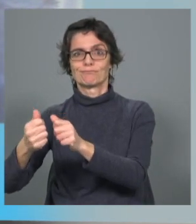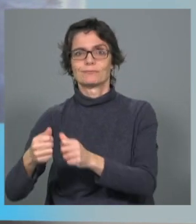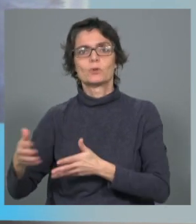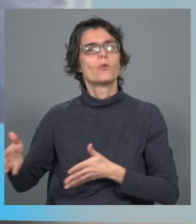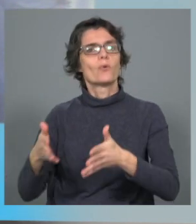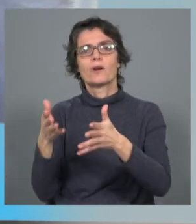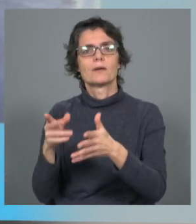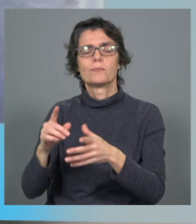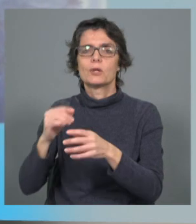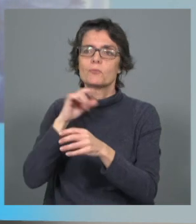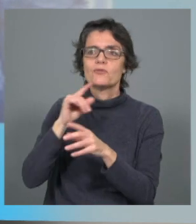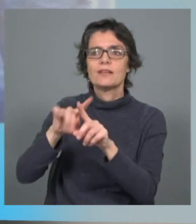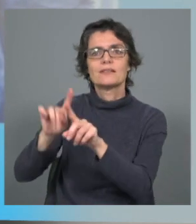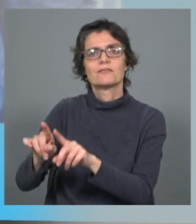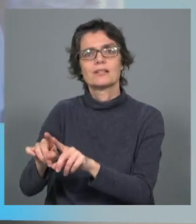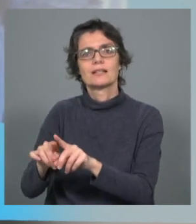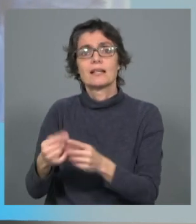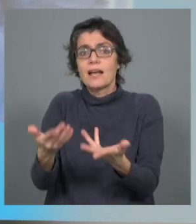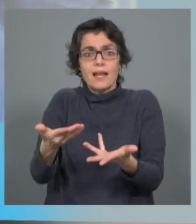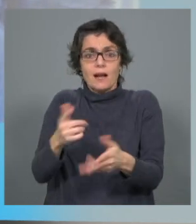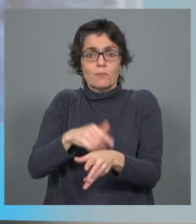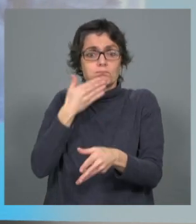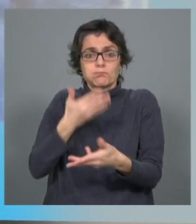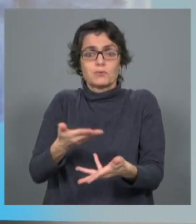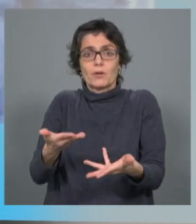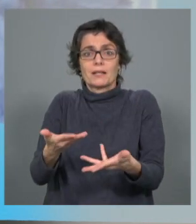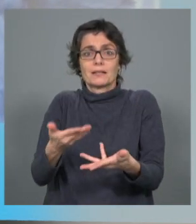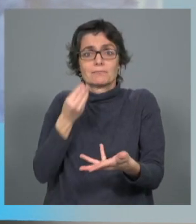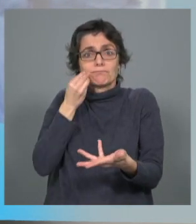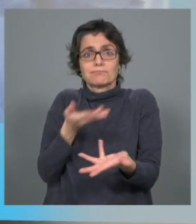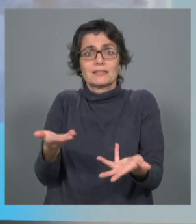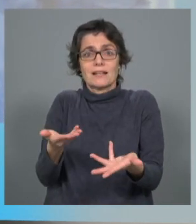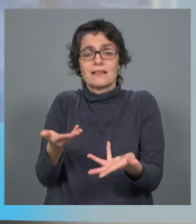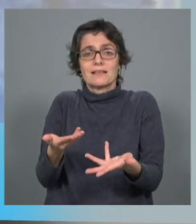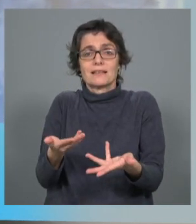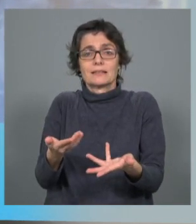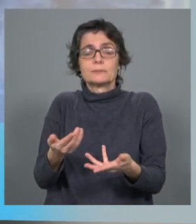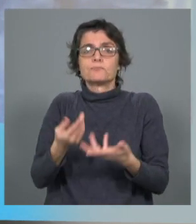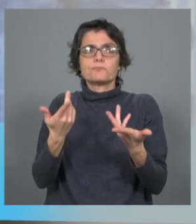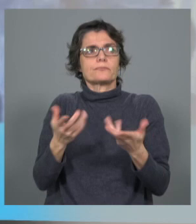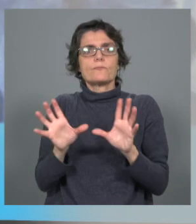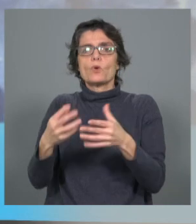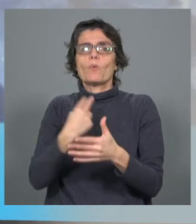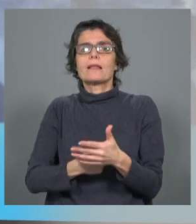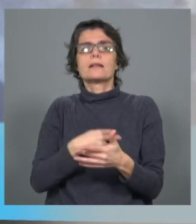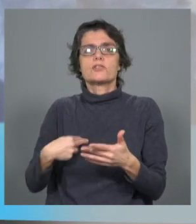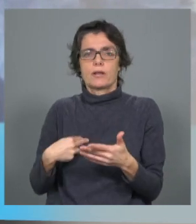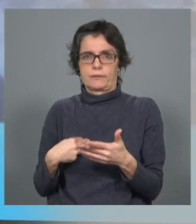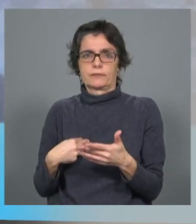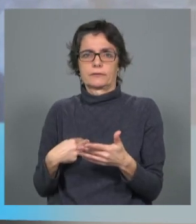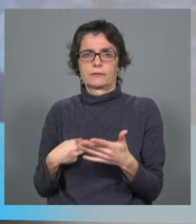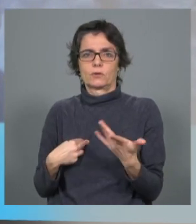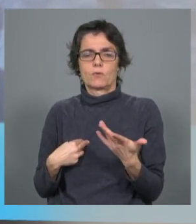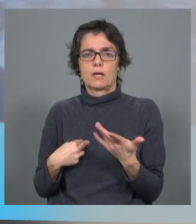e outras possibilidades. E é isso que está em cima da mesa para as comunidades cristãs e para cada cristão. Ou seja, um cristianismo não vivido simplesmente